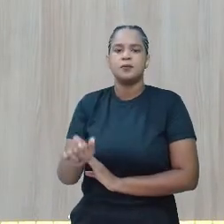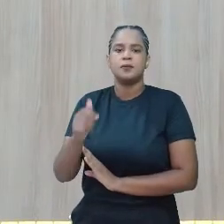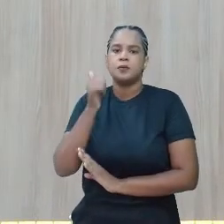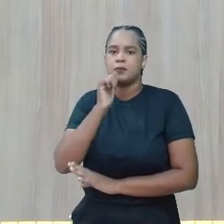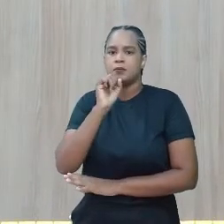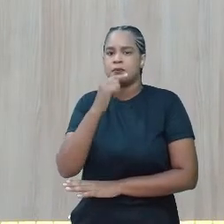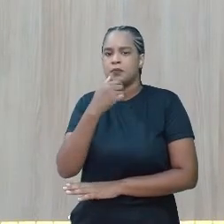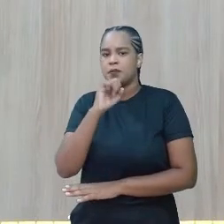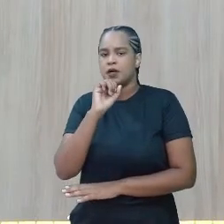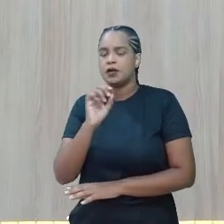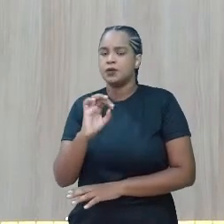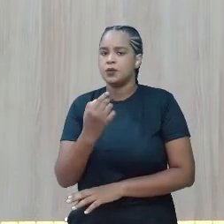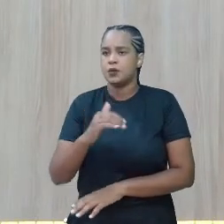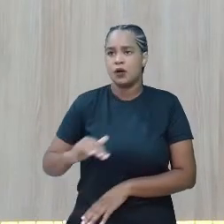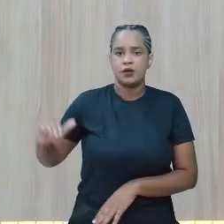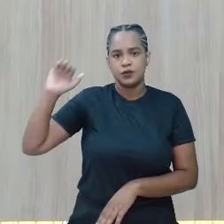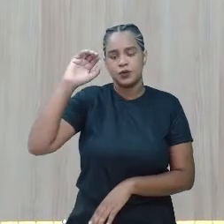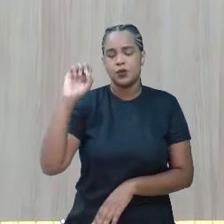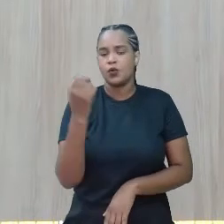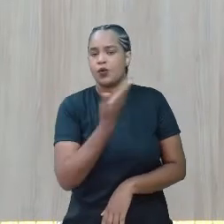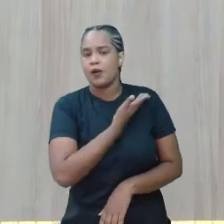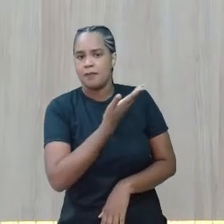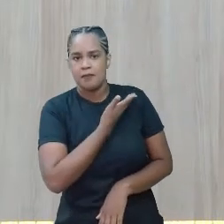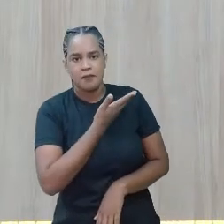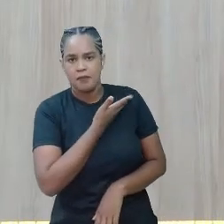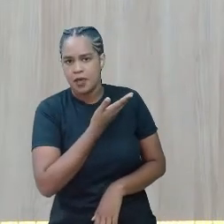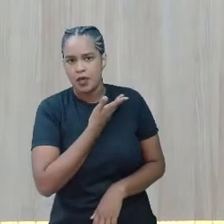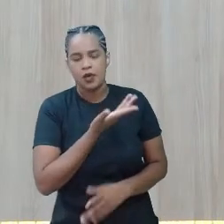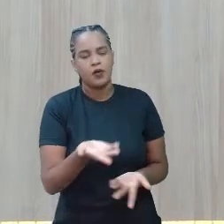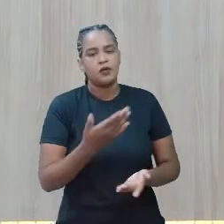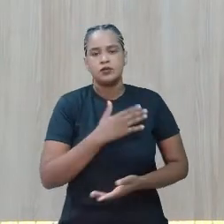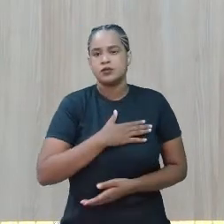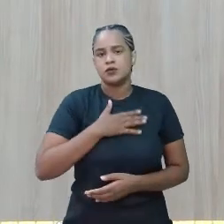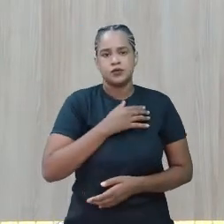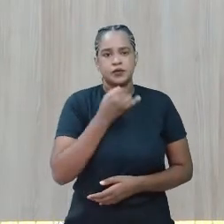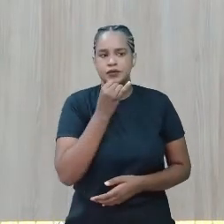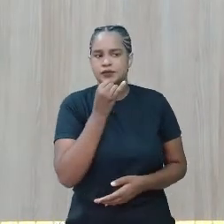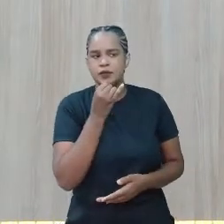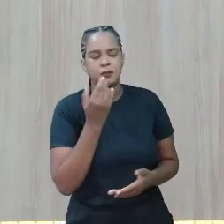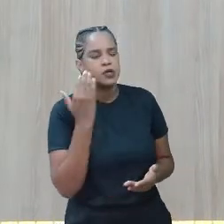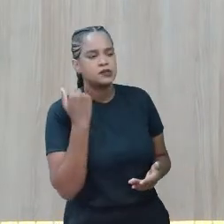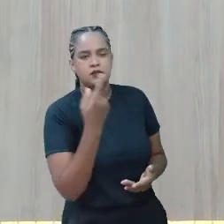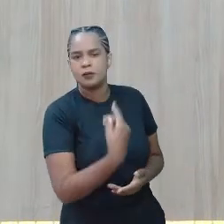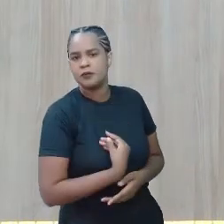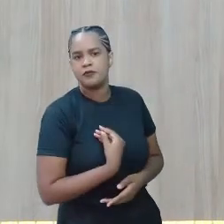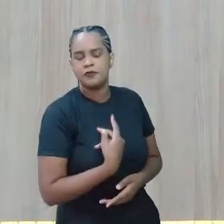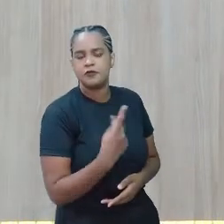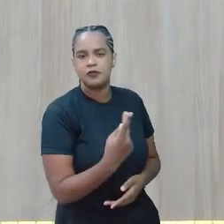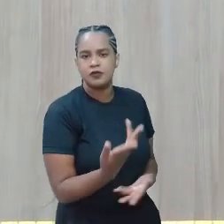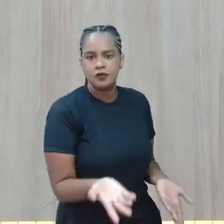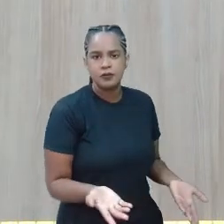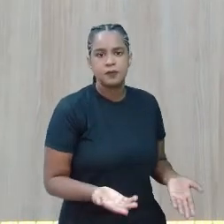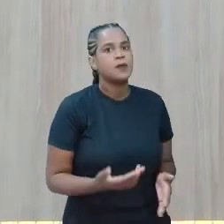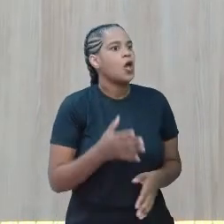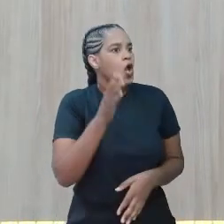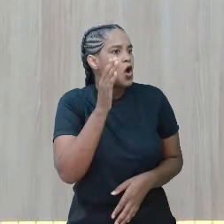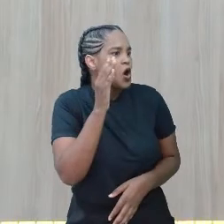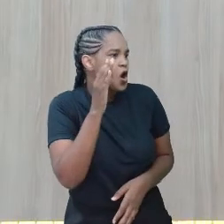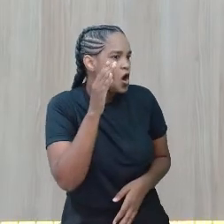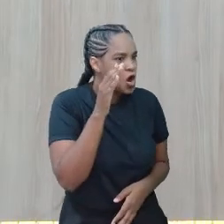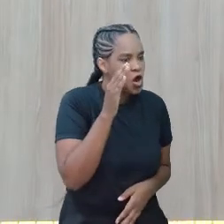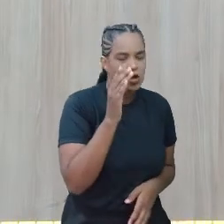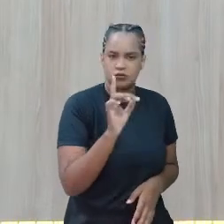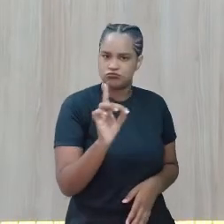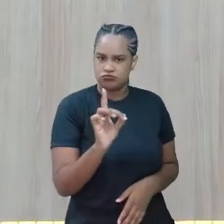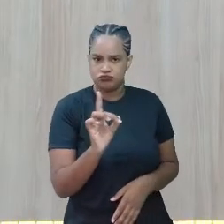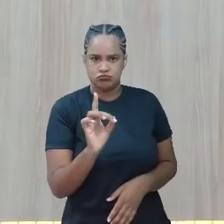confia, com um amigo que você gostaria de saber algumas coisas dele, não por curiosidade